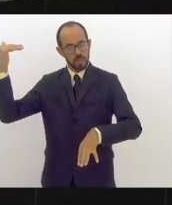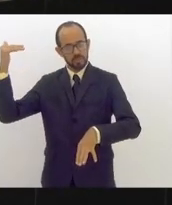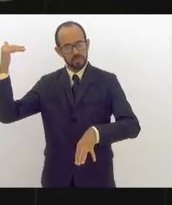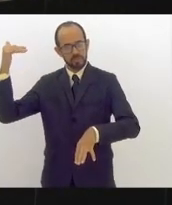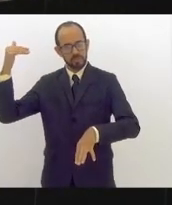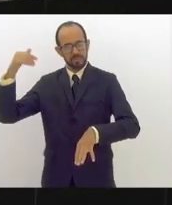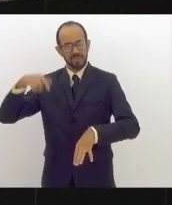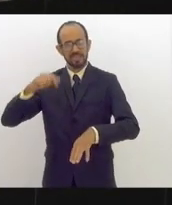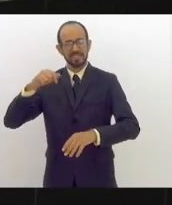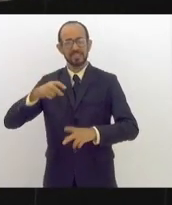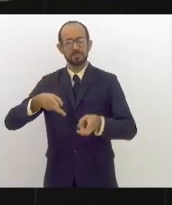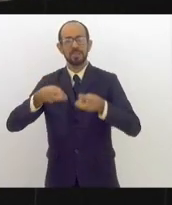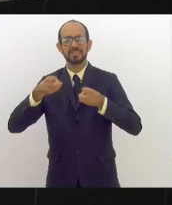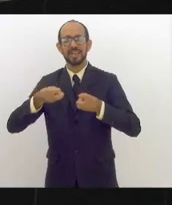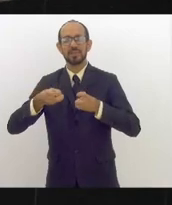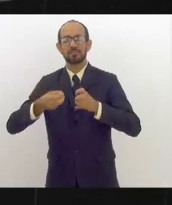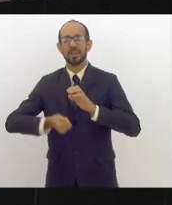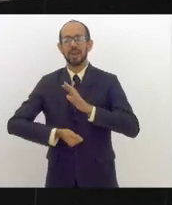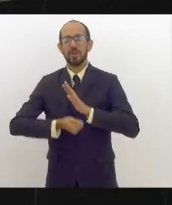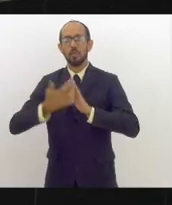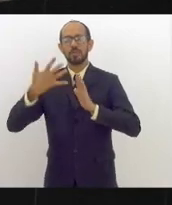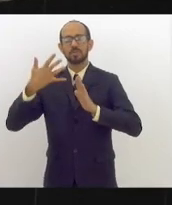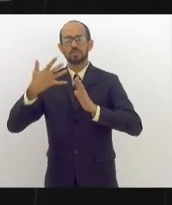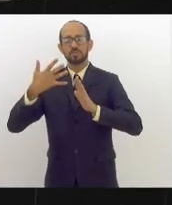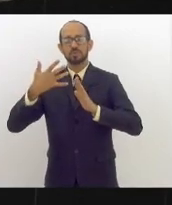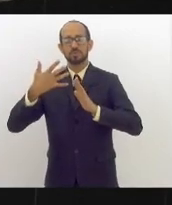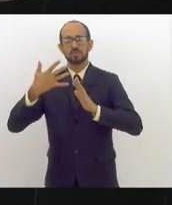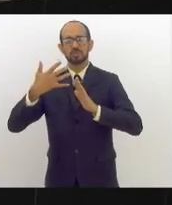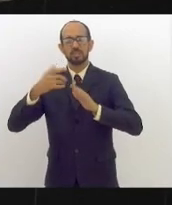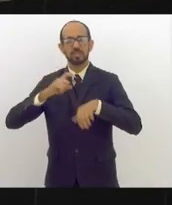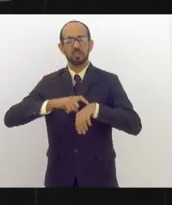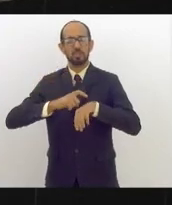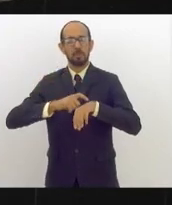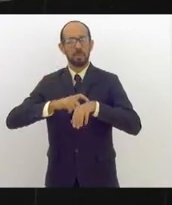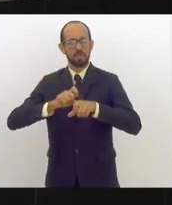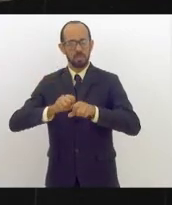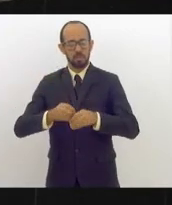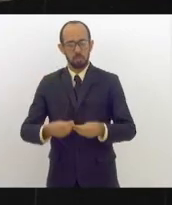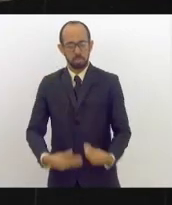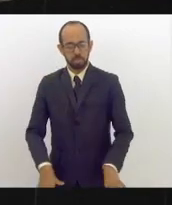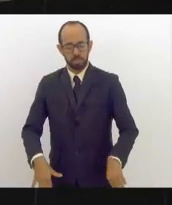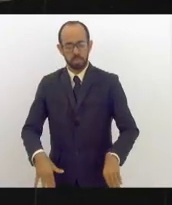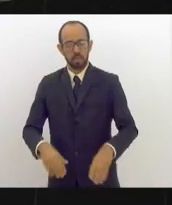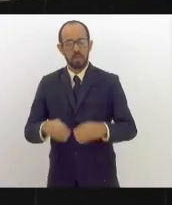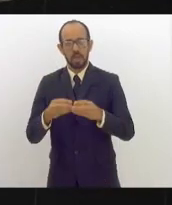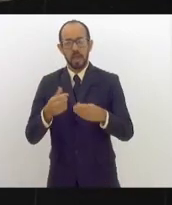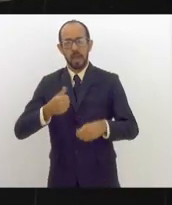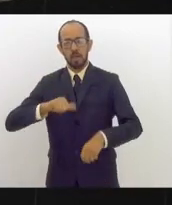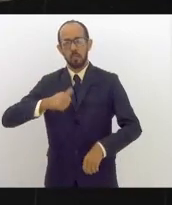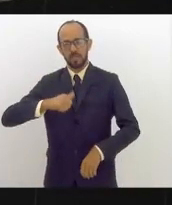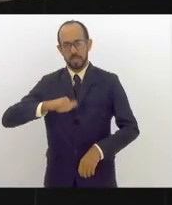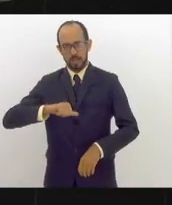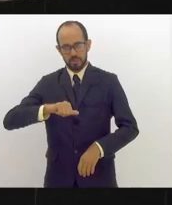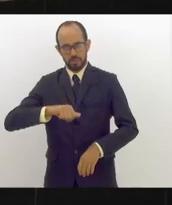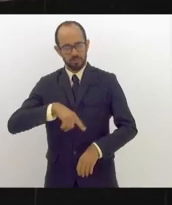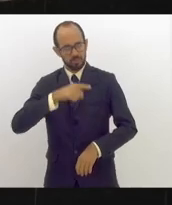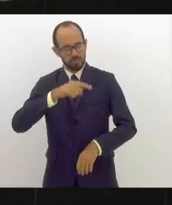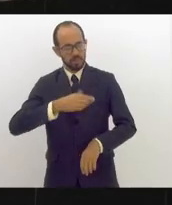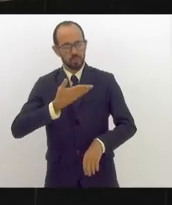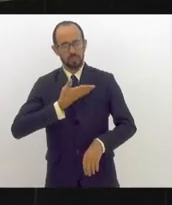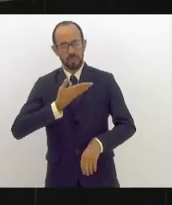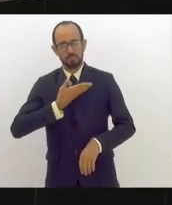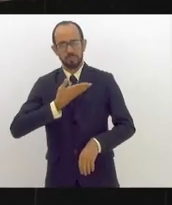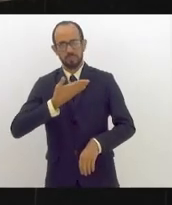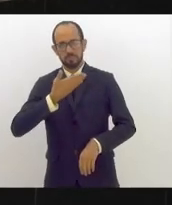verificamos a quantidade e na desgraça a qualidade você é um dos amigos mais qualificados que eu tenho